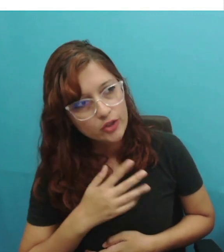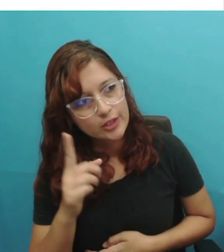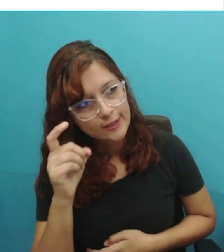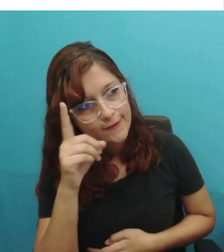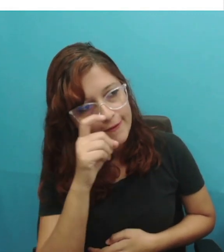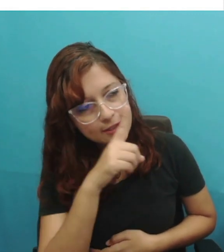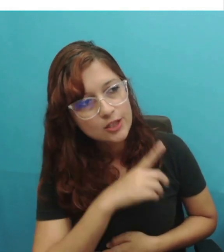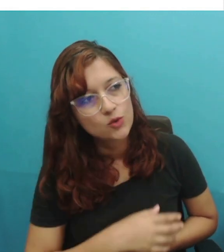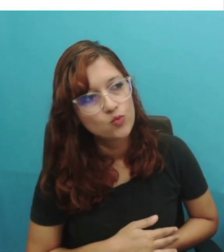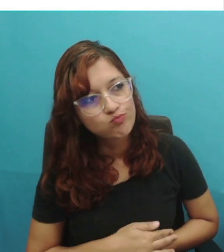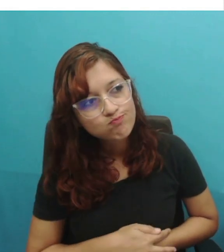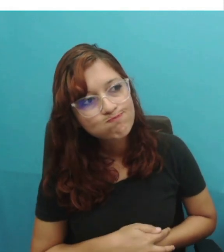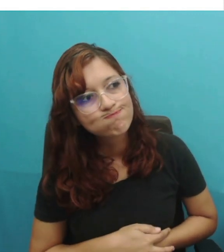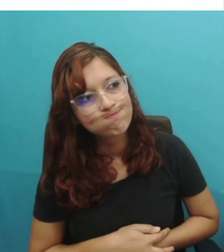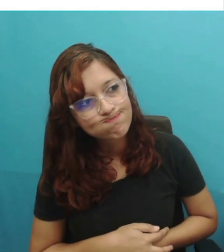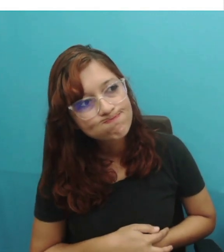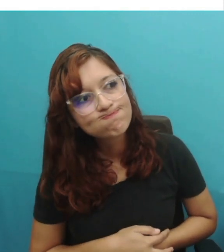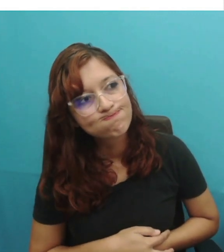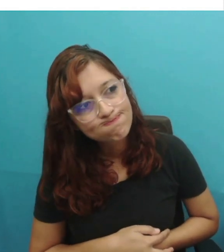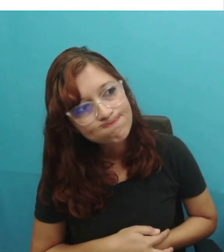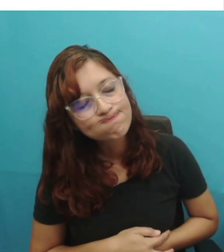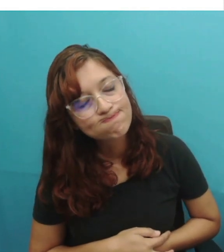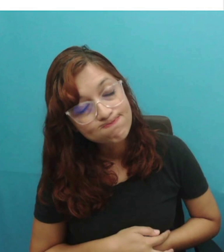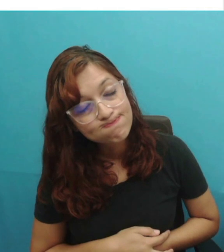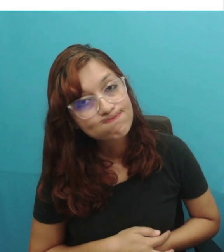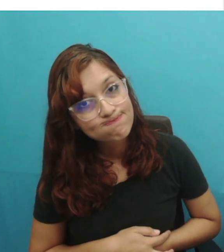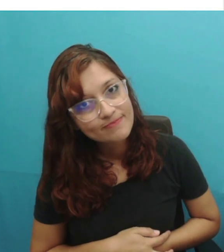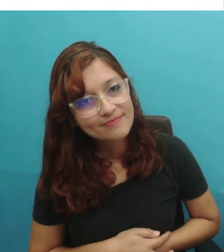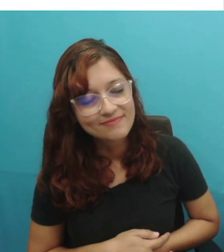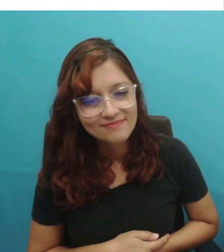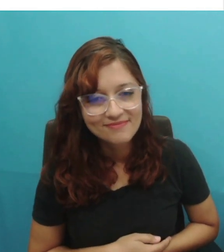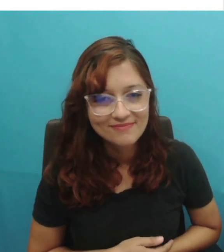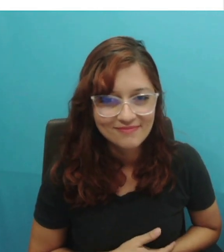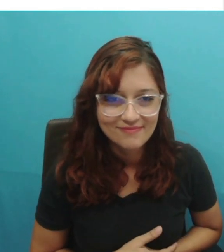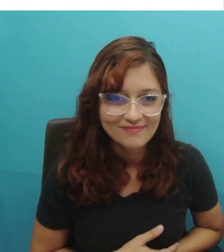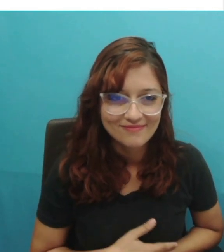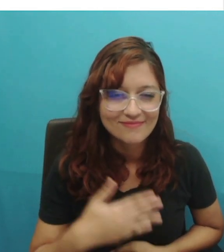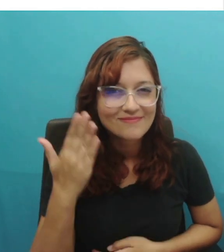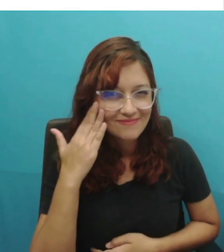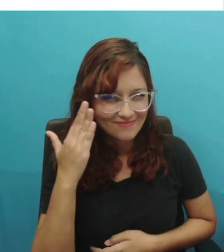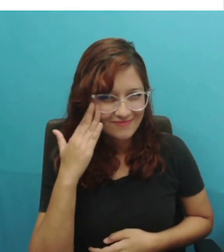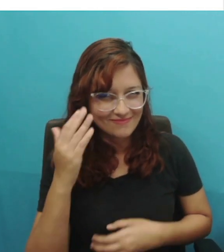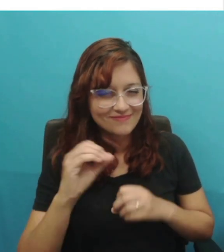Porque soa mais natural. Parece que o ouvinte gosta de dificultar.